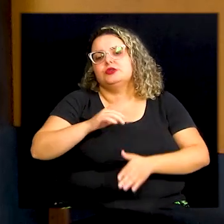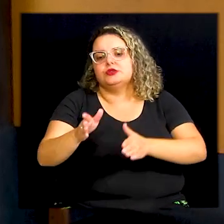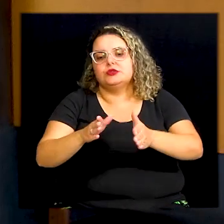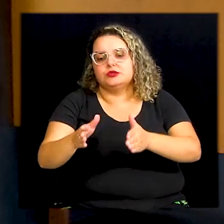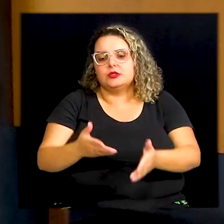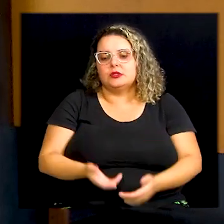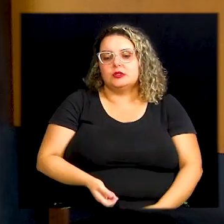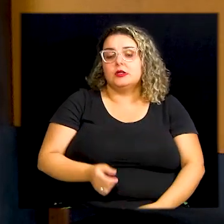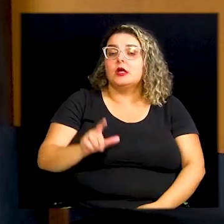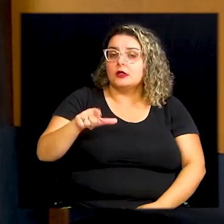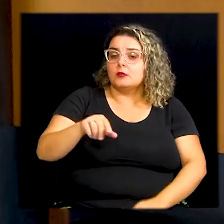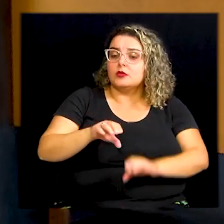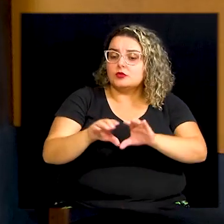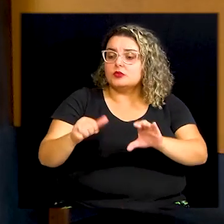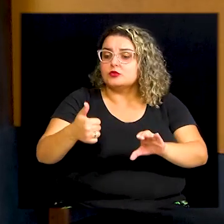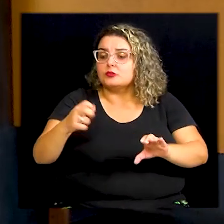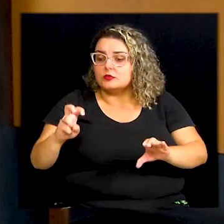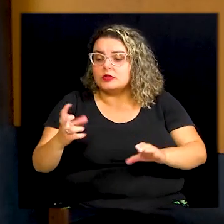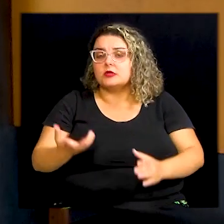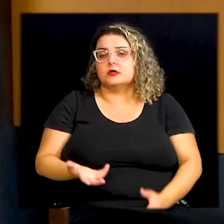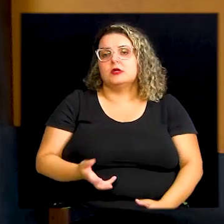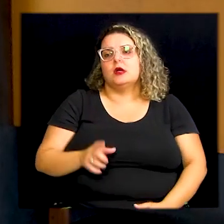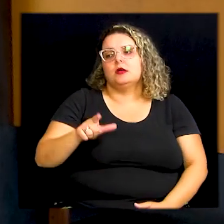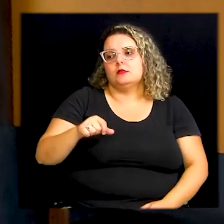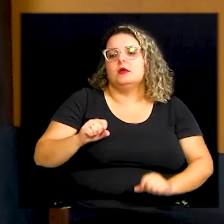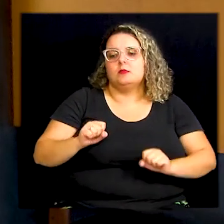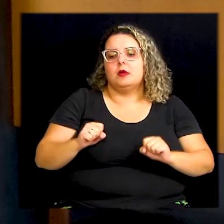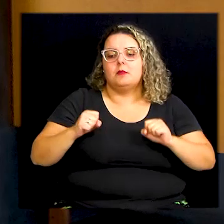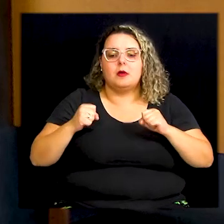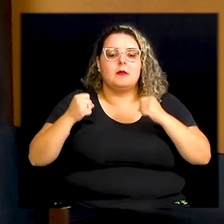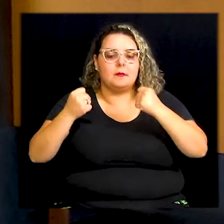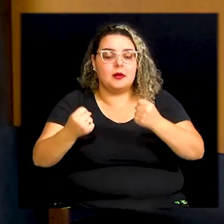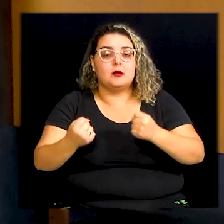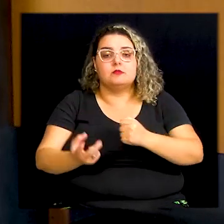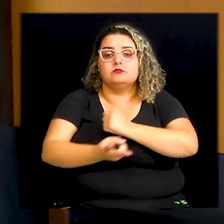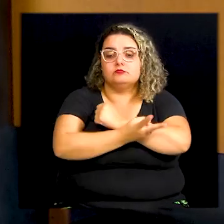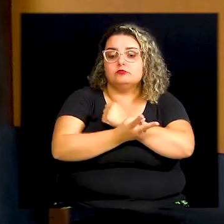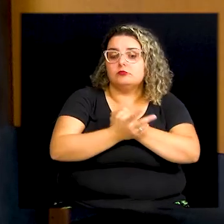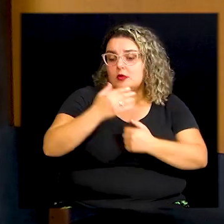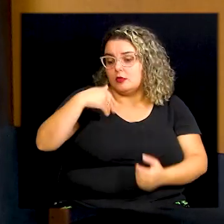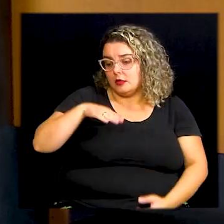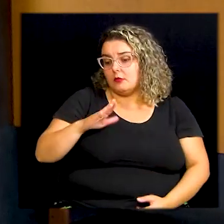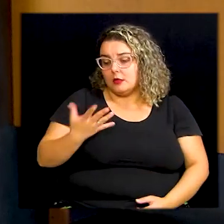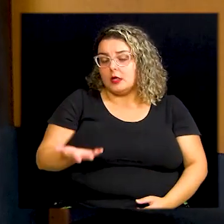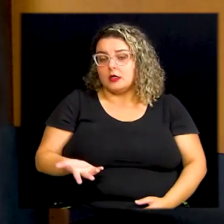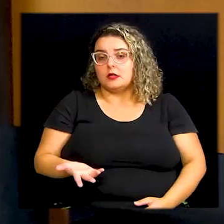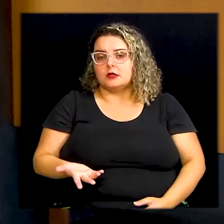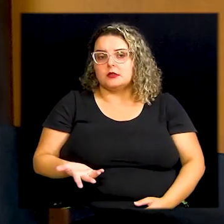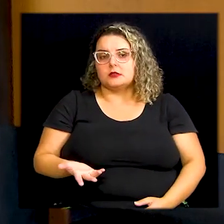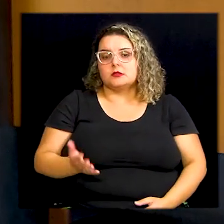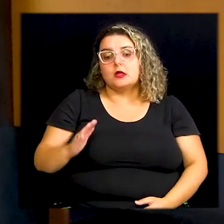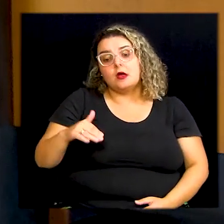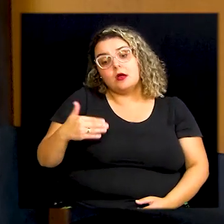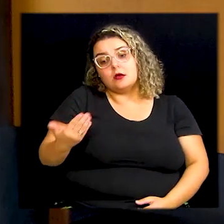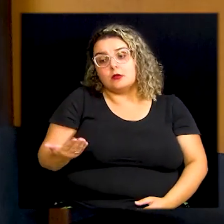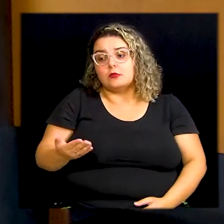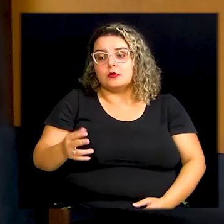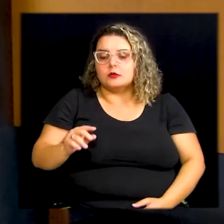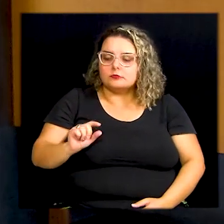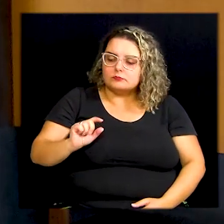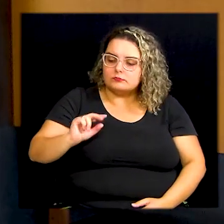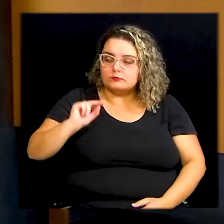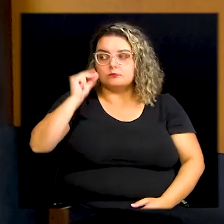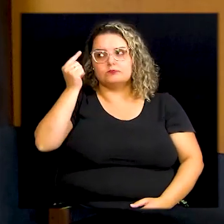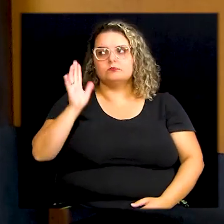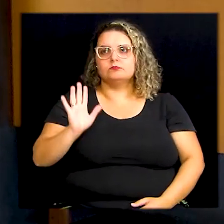naquele momento. Mas aí depois do Sub-15 eu comecei a me dedicar mais, a me cuidar mais, e aí foi quando eu virei a